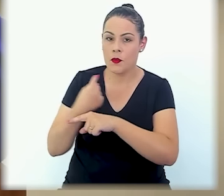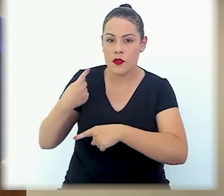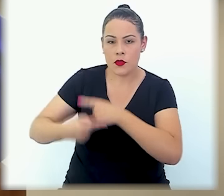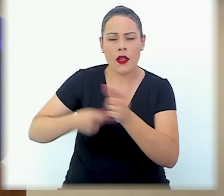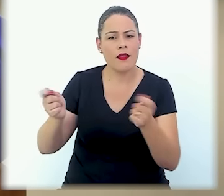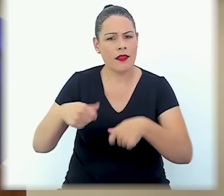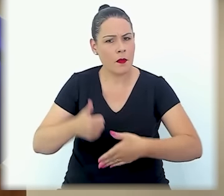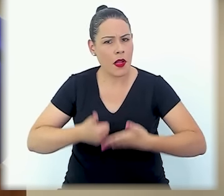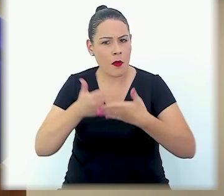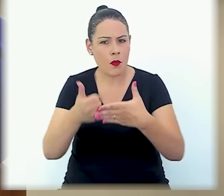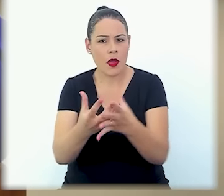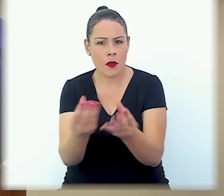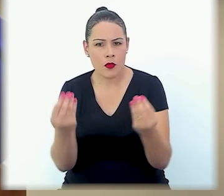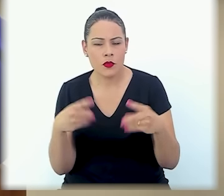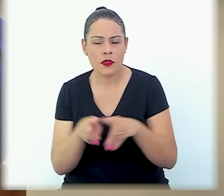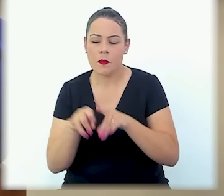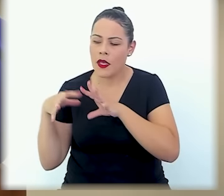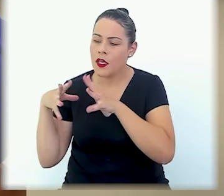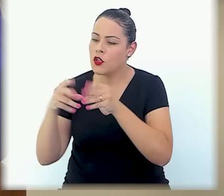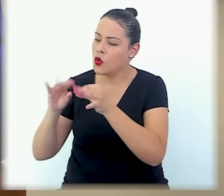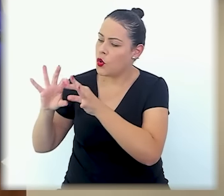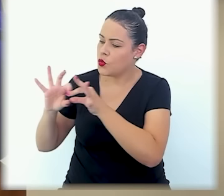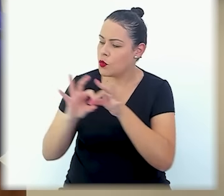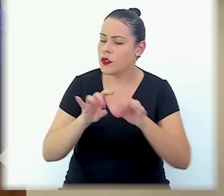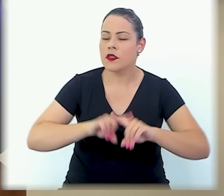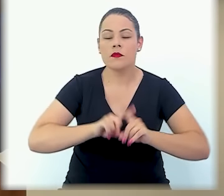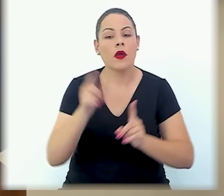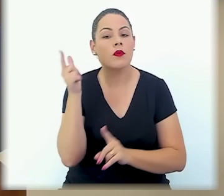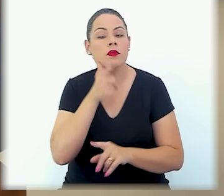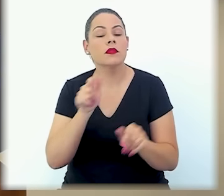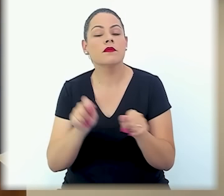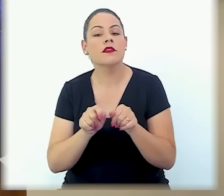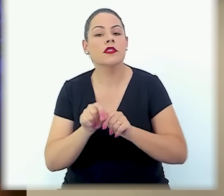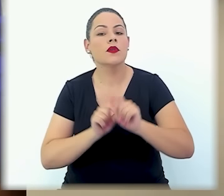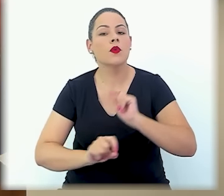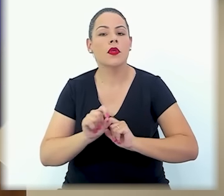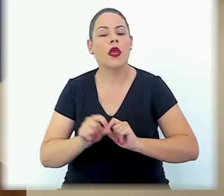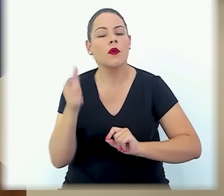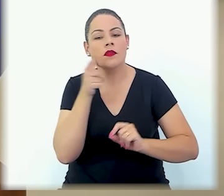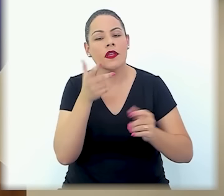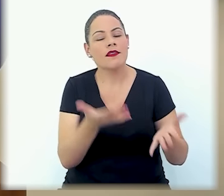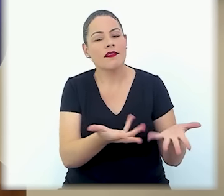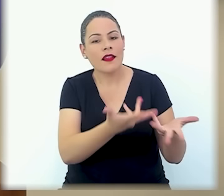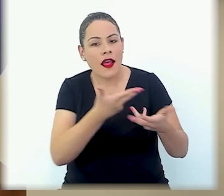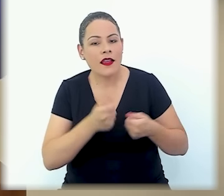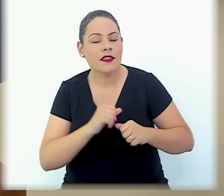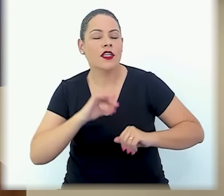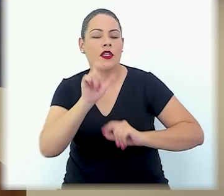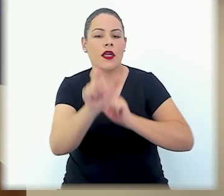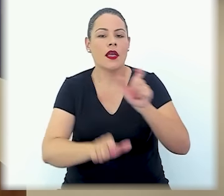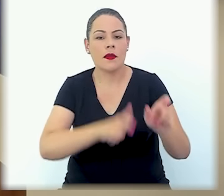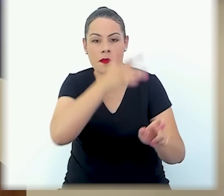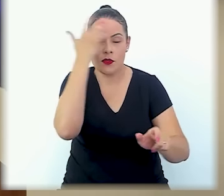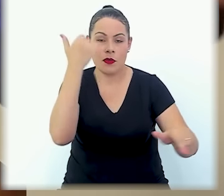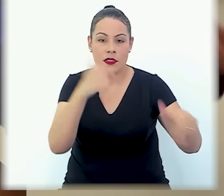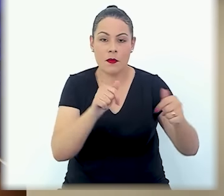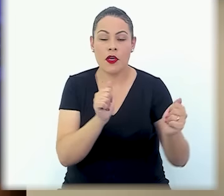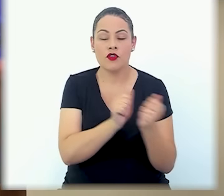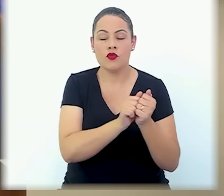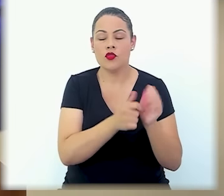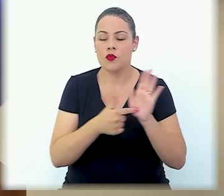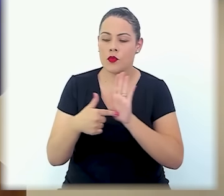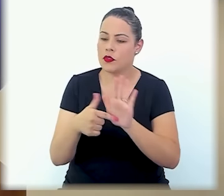muito, né, toda a cadeia, mas não só toda a cadeia, mas também poder trazer os catadores e catadoras de material reciclável